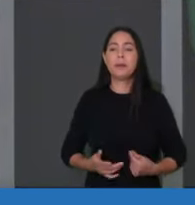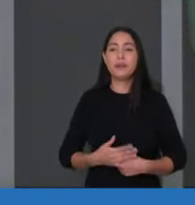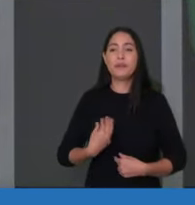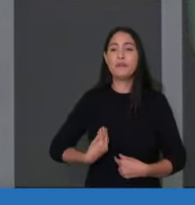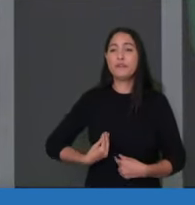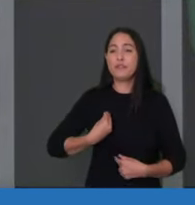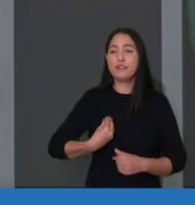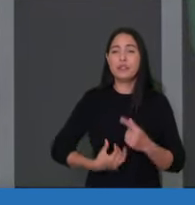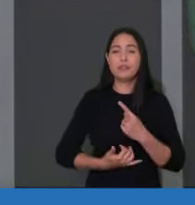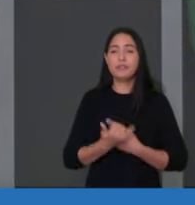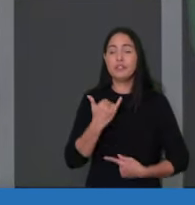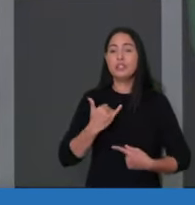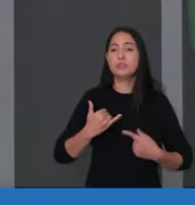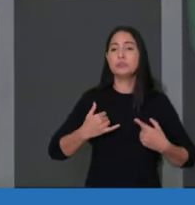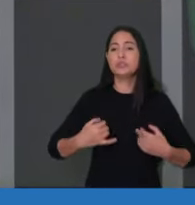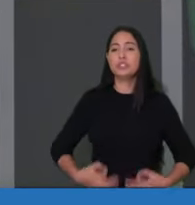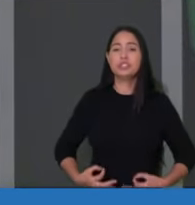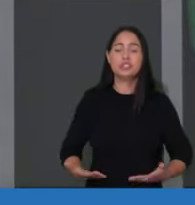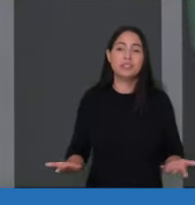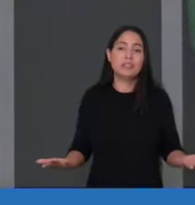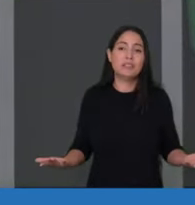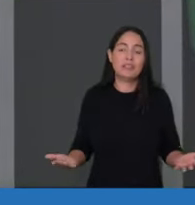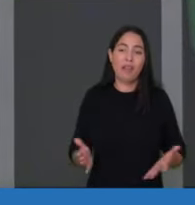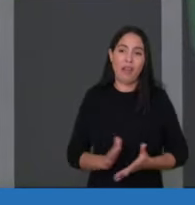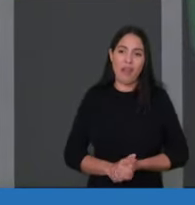uma data